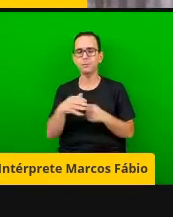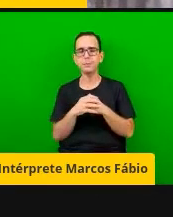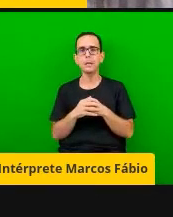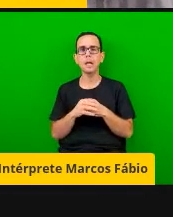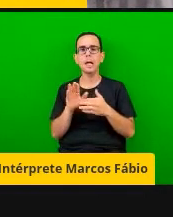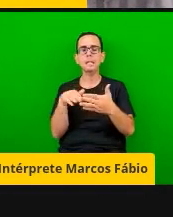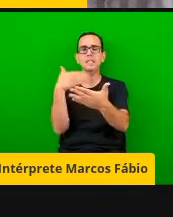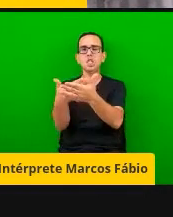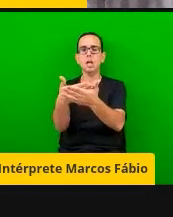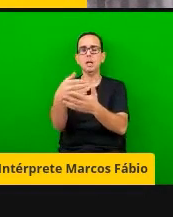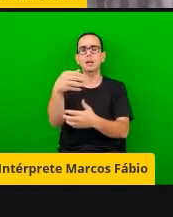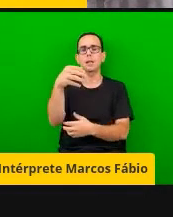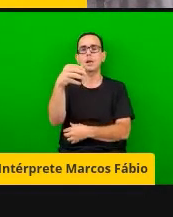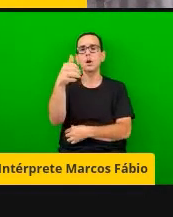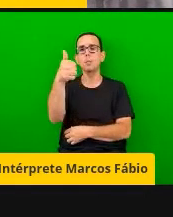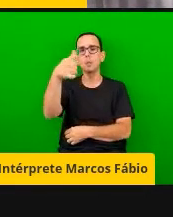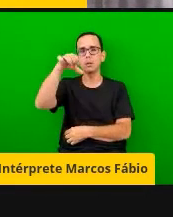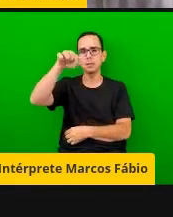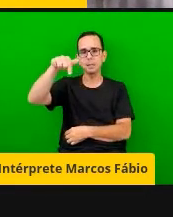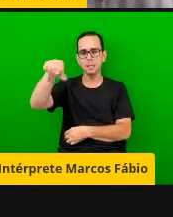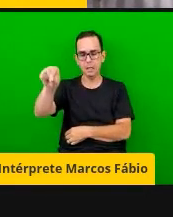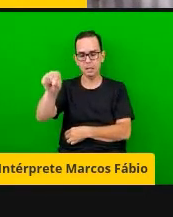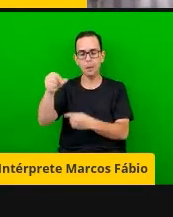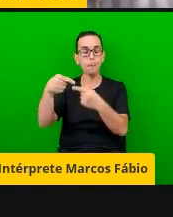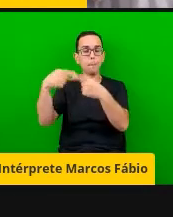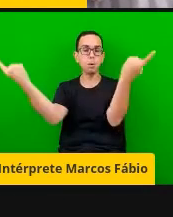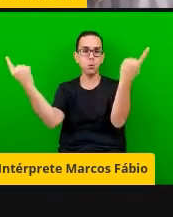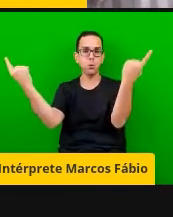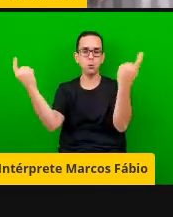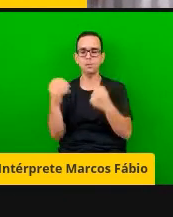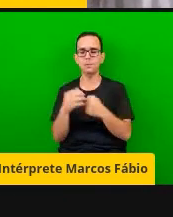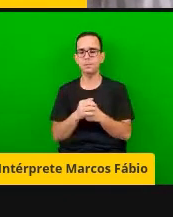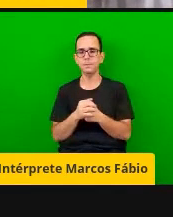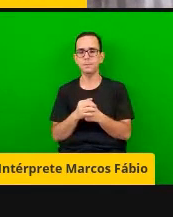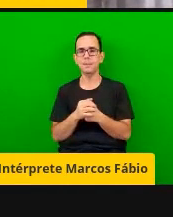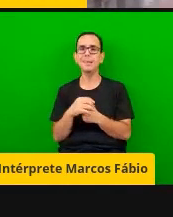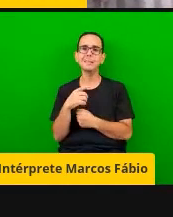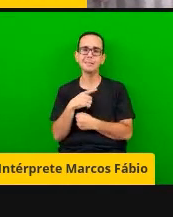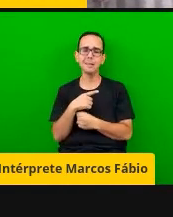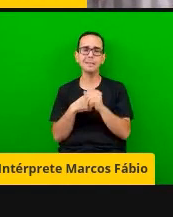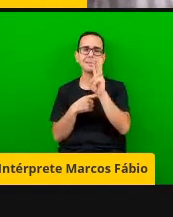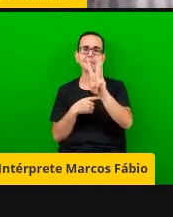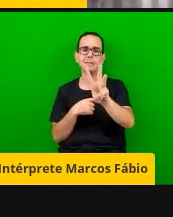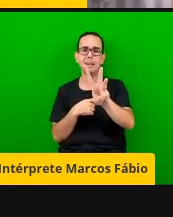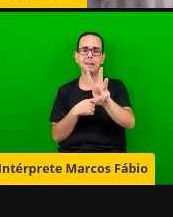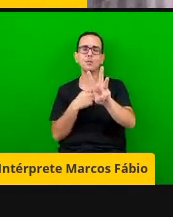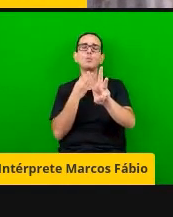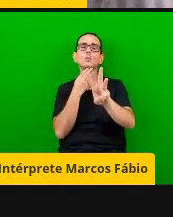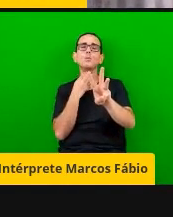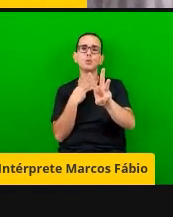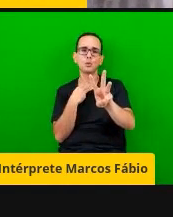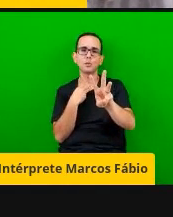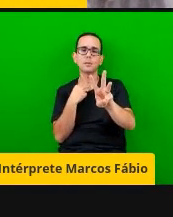há um rompimento desse padrão americano. Na década de 70 vão ocorrer 3 fatores que modificam